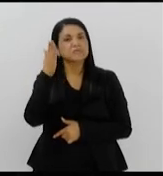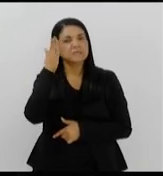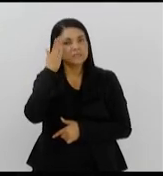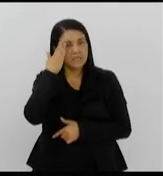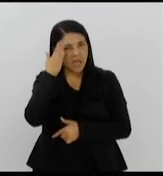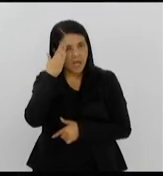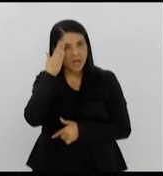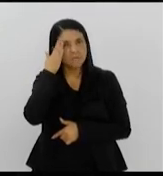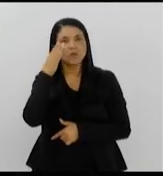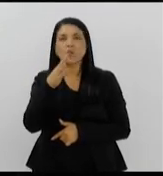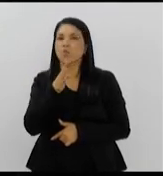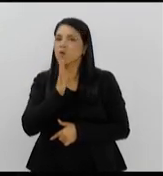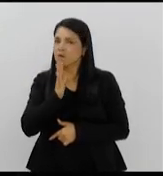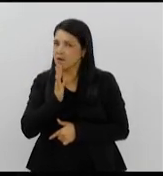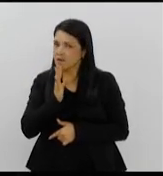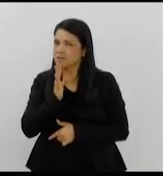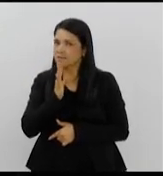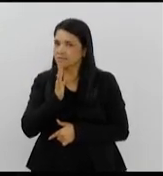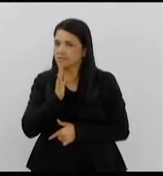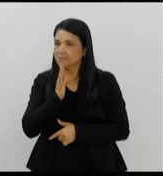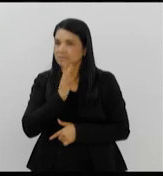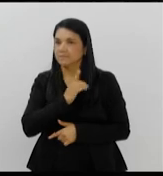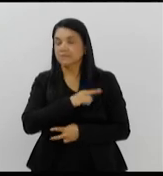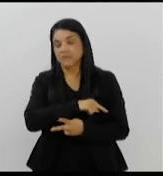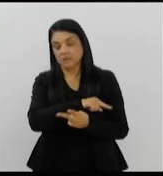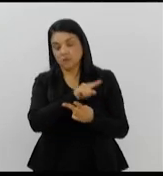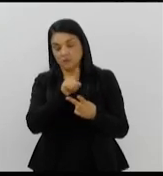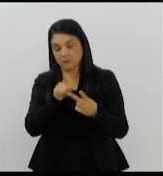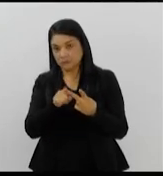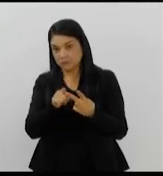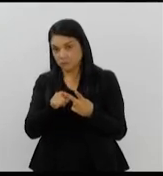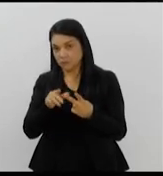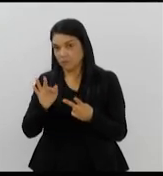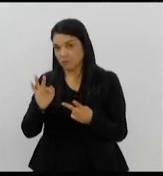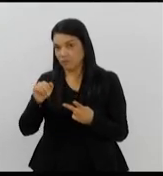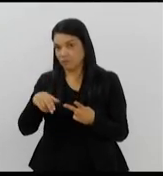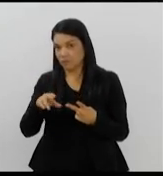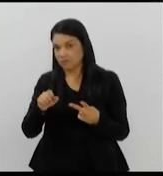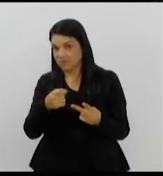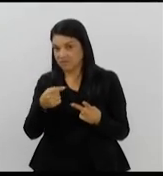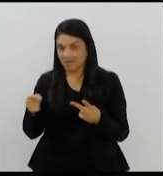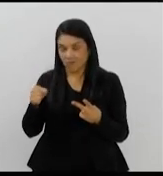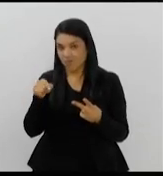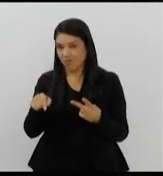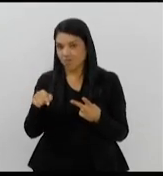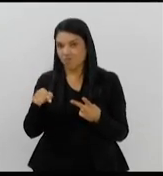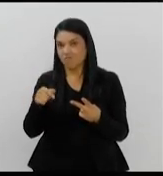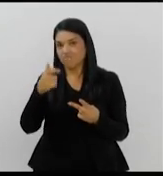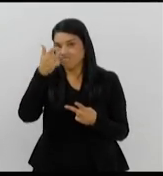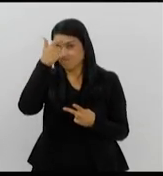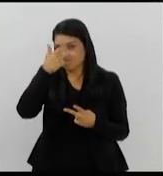é. Mas tem uma segunda função que eu considero